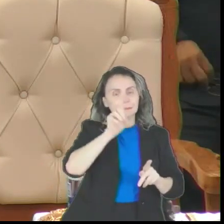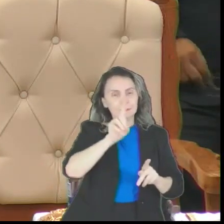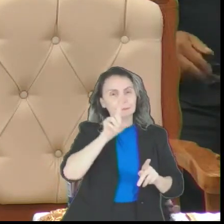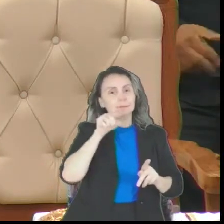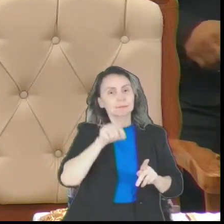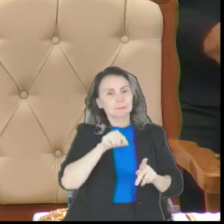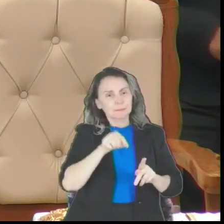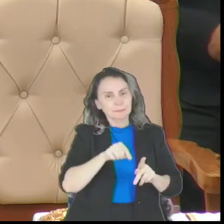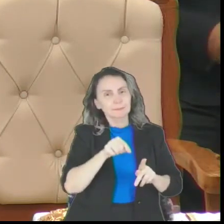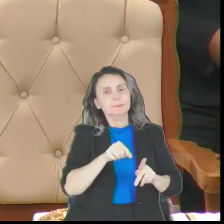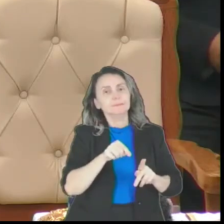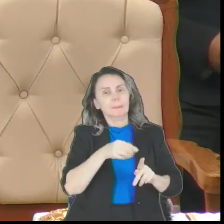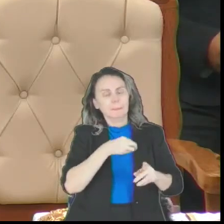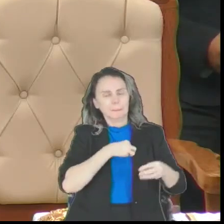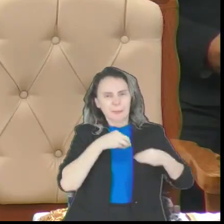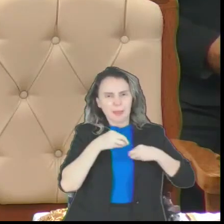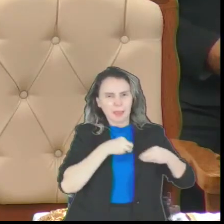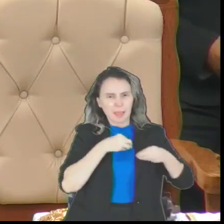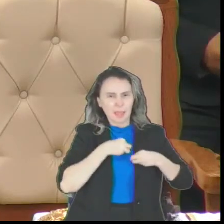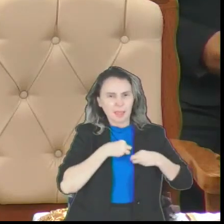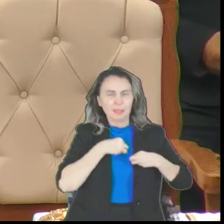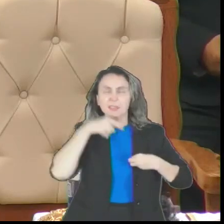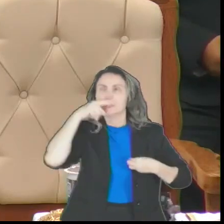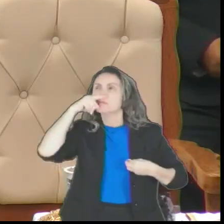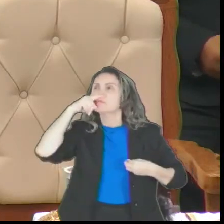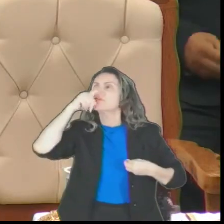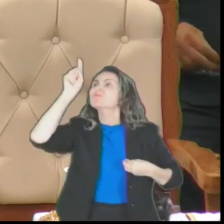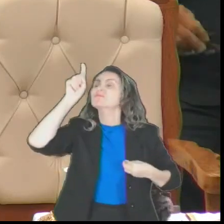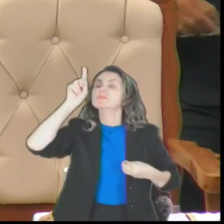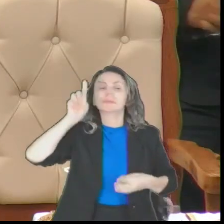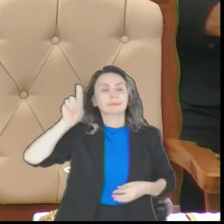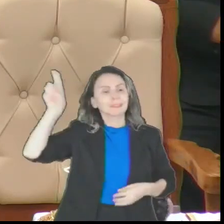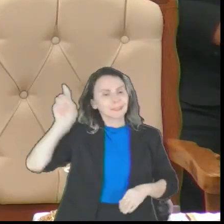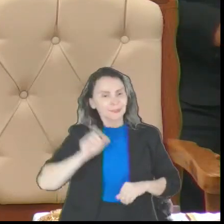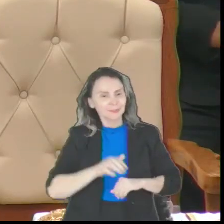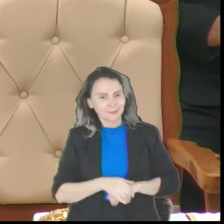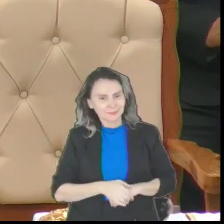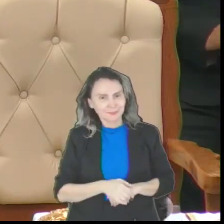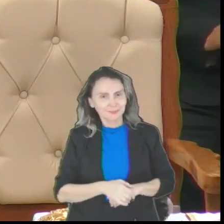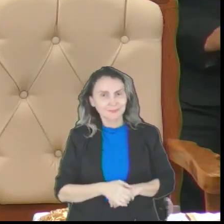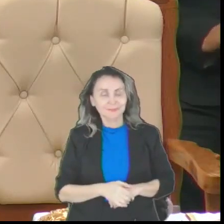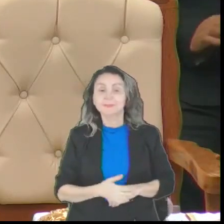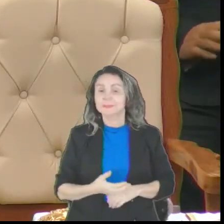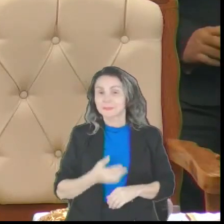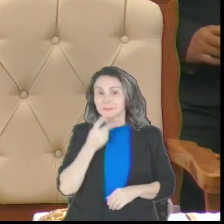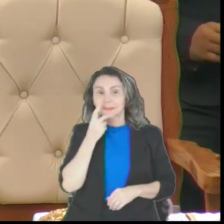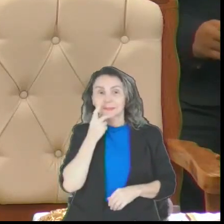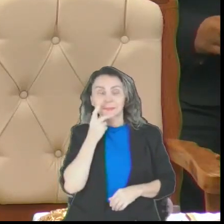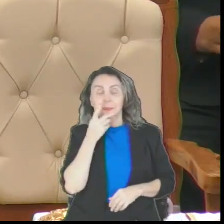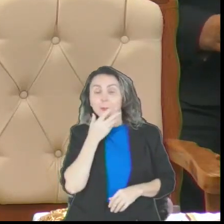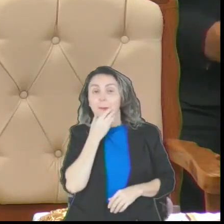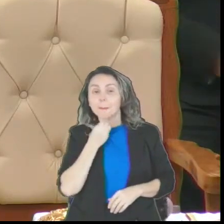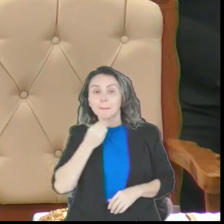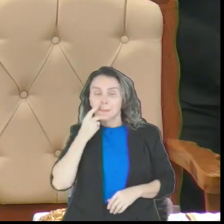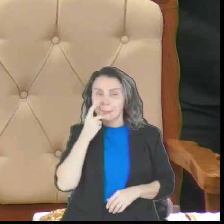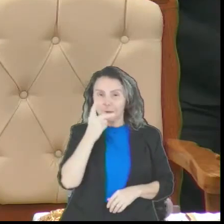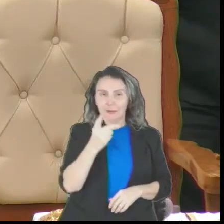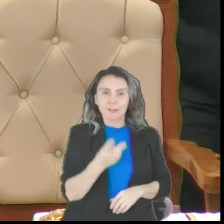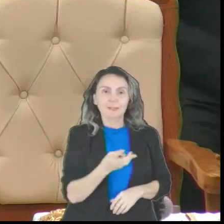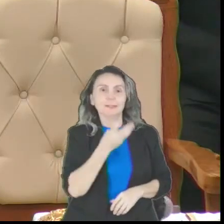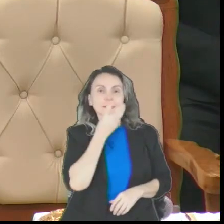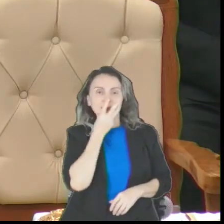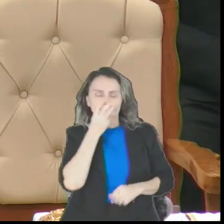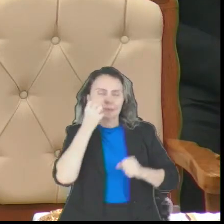que virou as costas para Deus. E o profeta Isaías, ele vai dizer que o boi conhece o